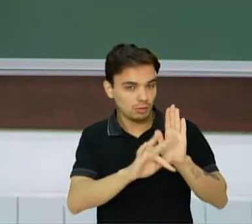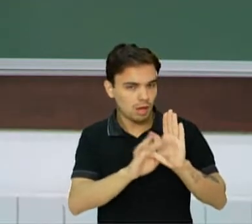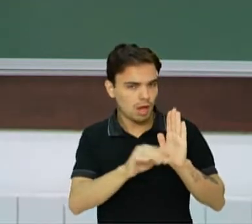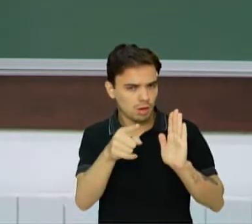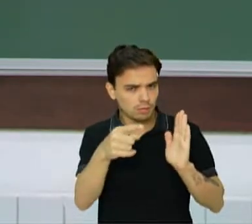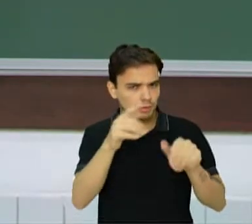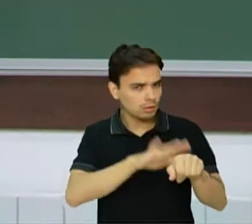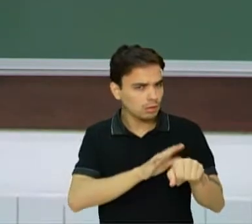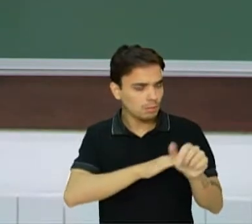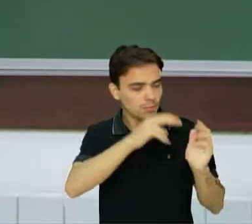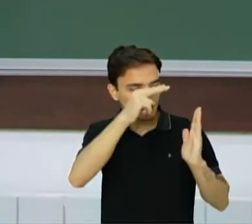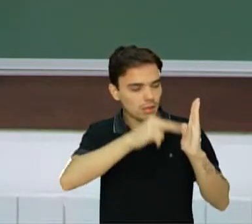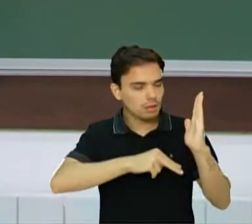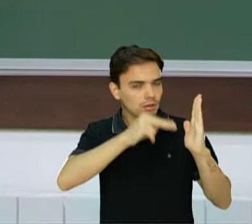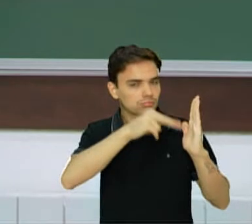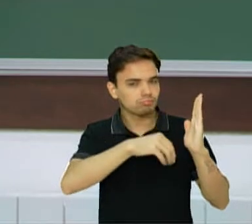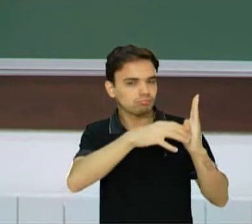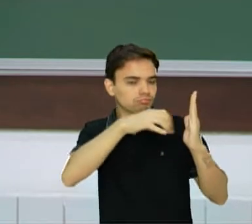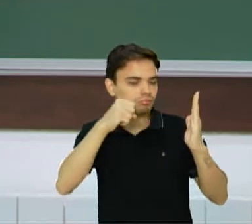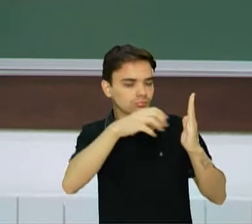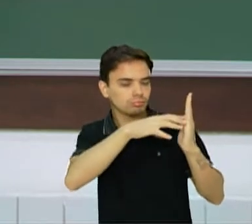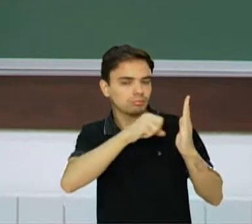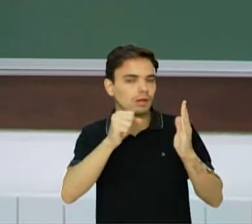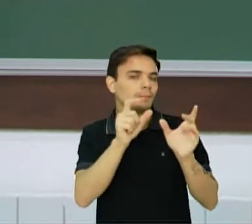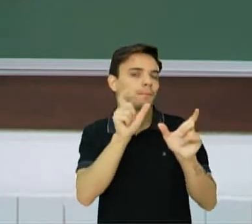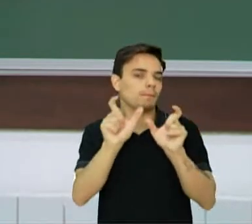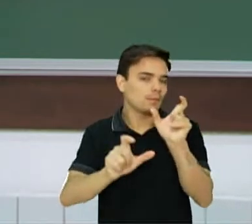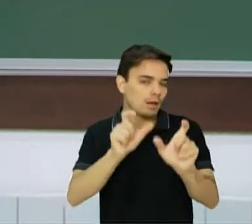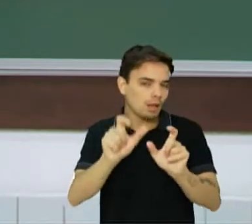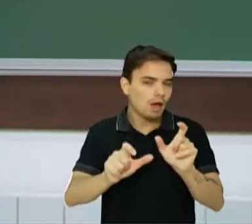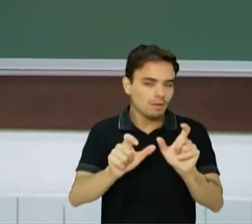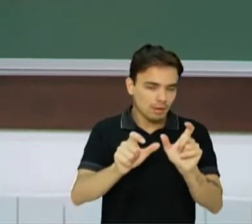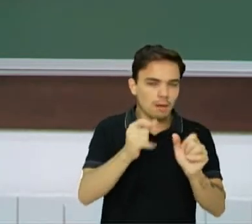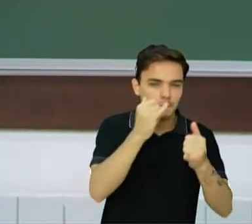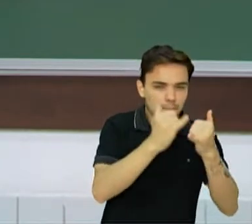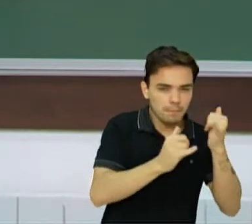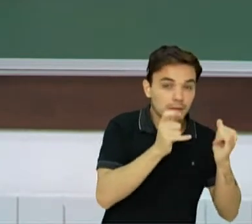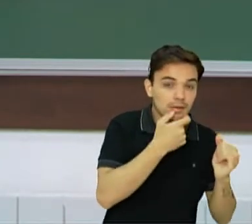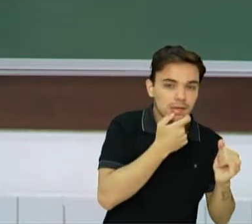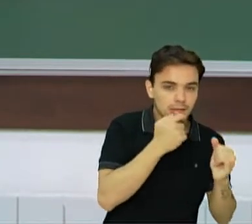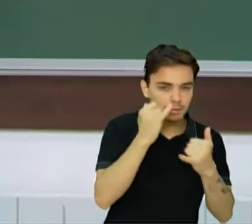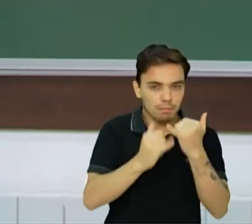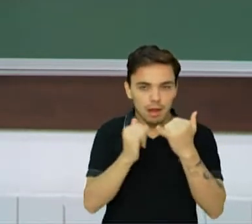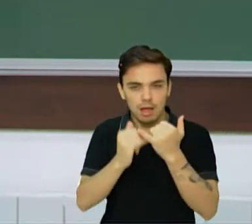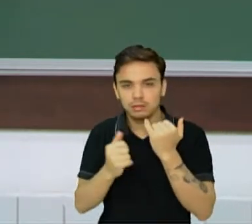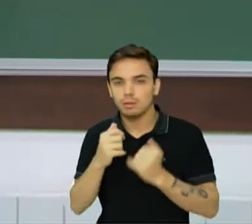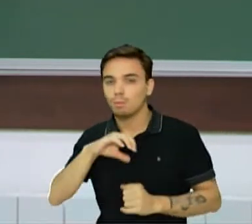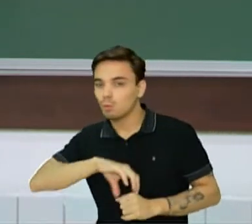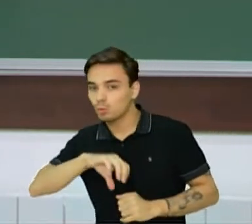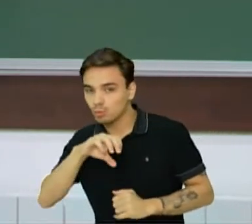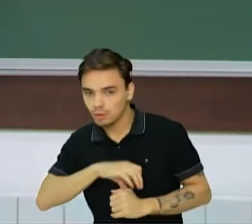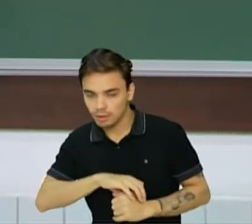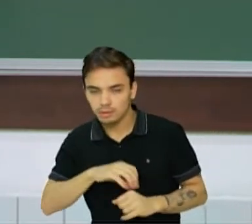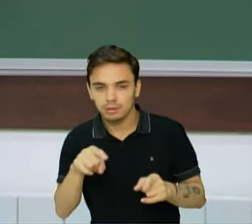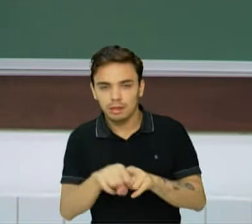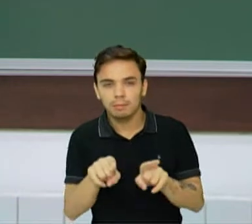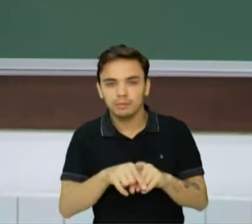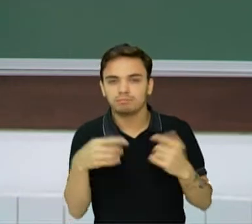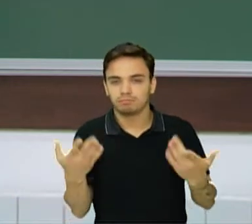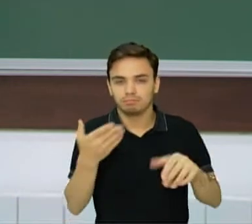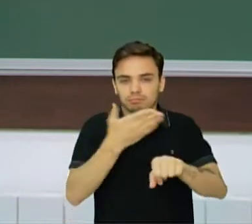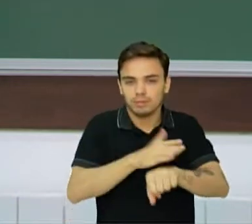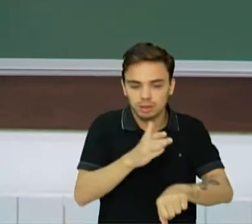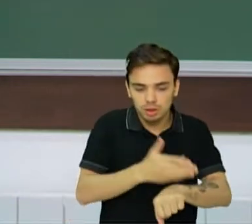vocês façam a leitura, buscando as palavras cognatas para poder facilitar o entendimento, tá? Dica, já que a gente está aqui